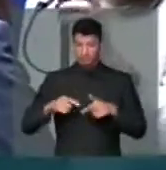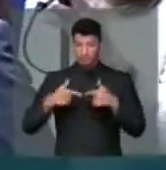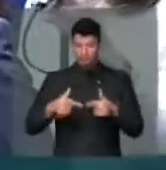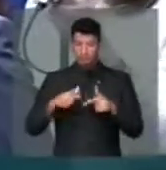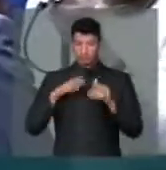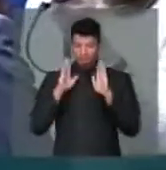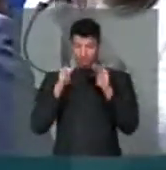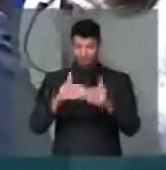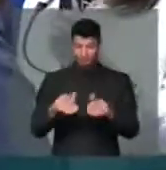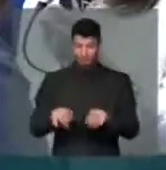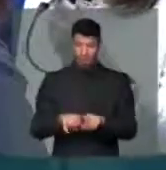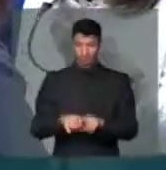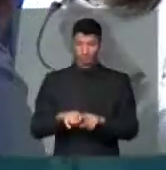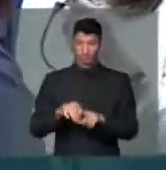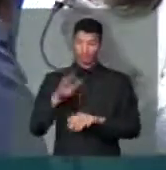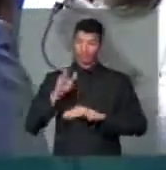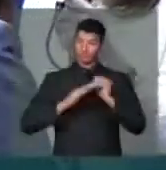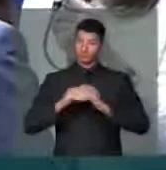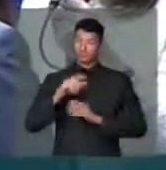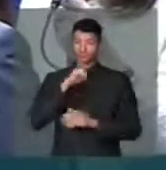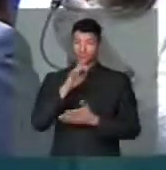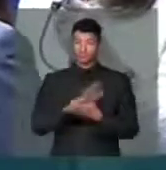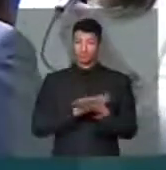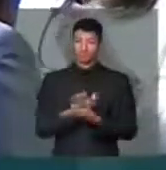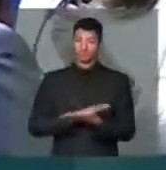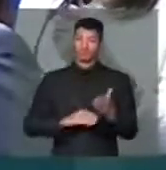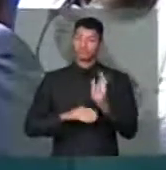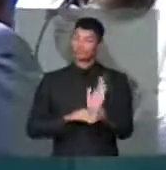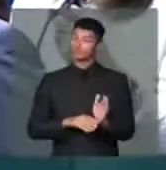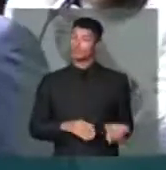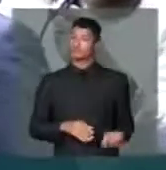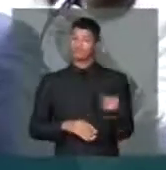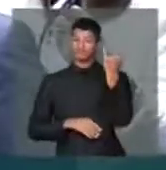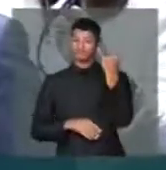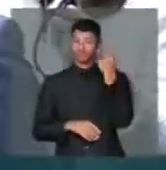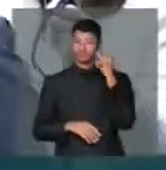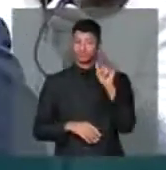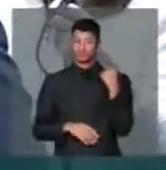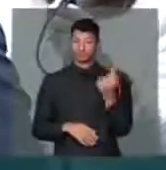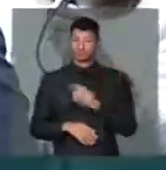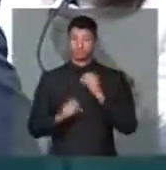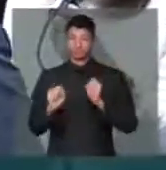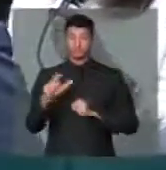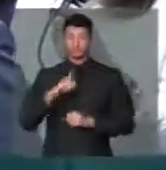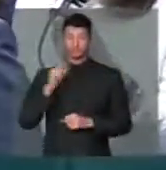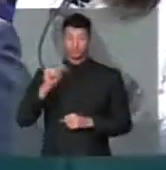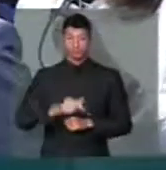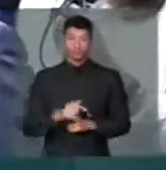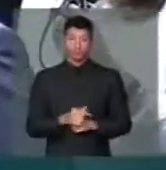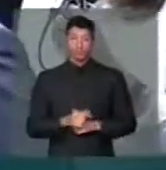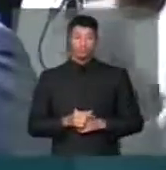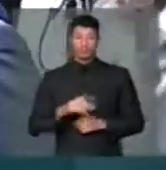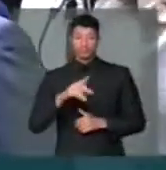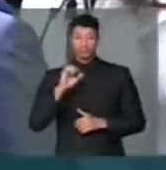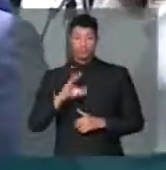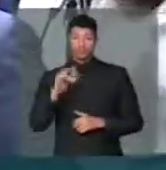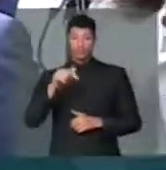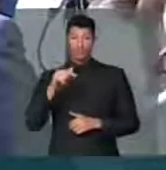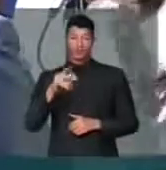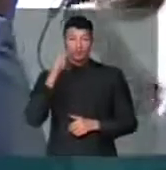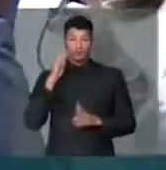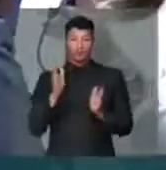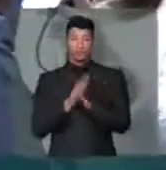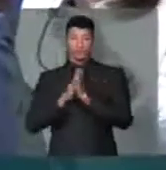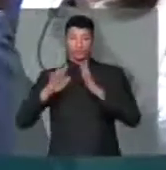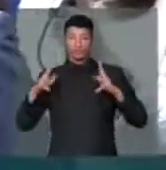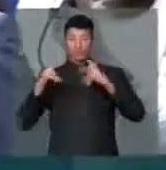tem se dedicado e, sem sombra de dúvidas, contribuiu de forma fundamental para que nós estivéssemos aqui votando esta PEC aqui.